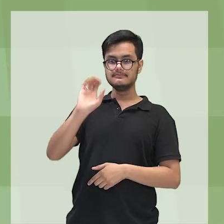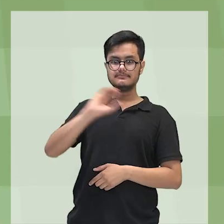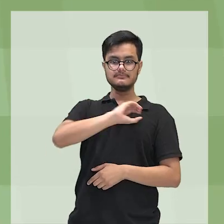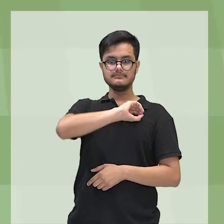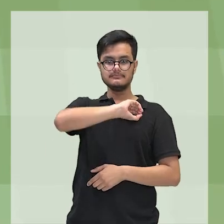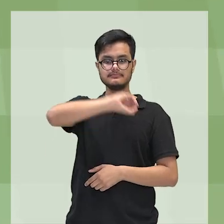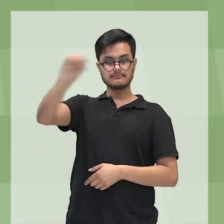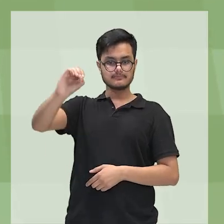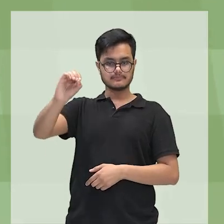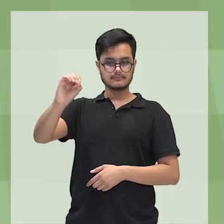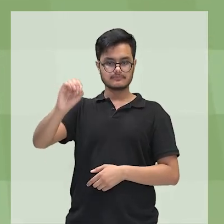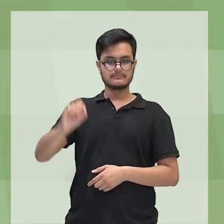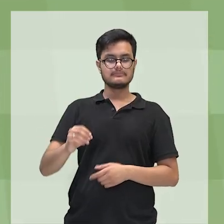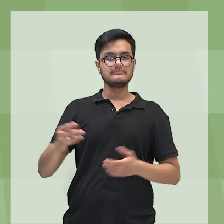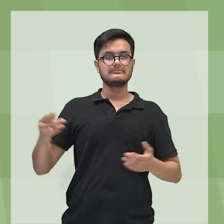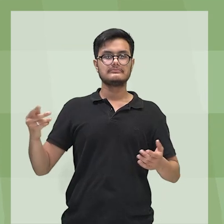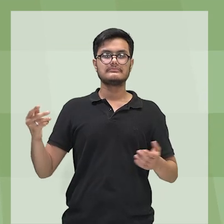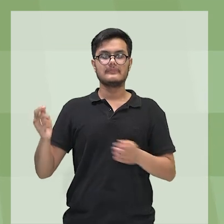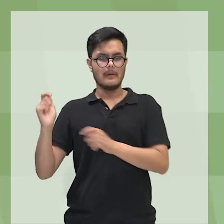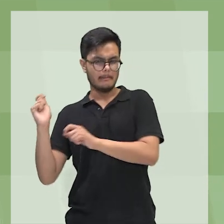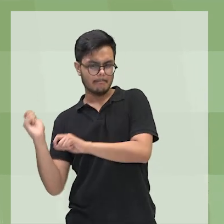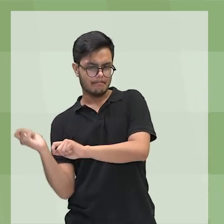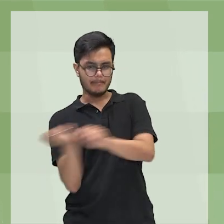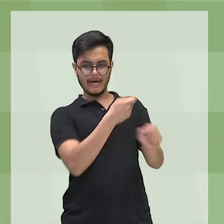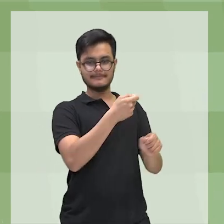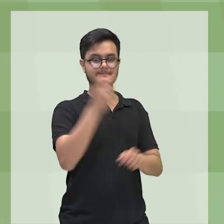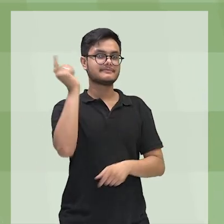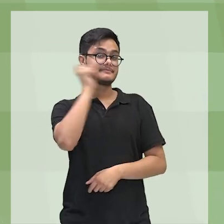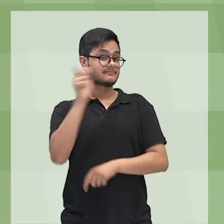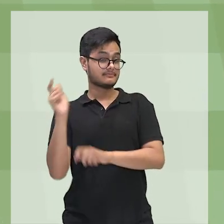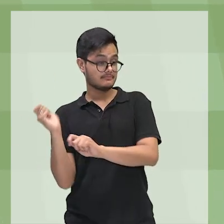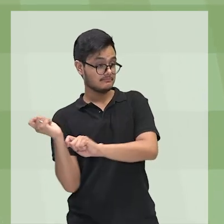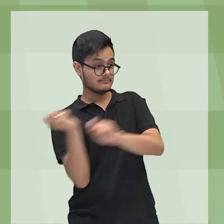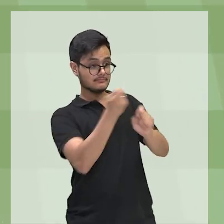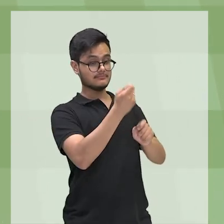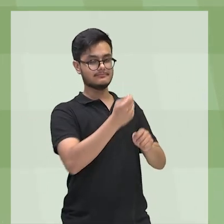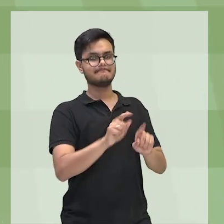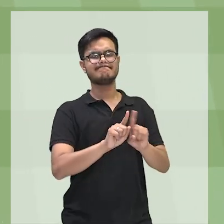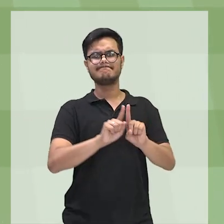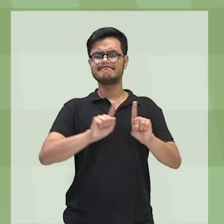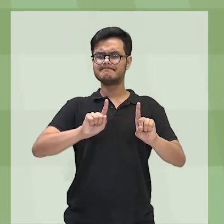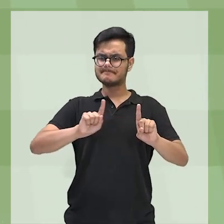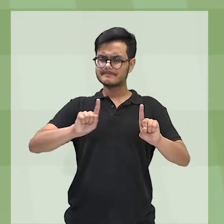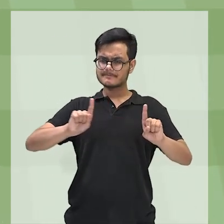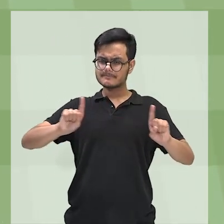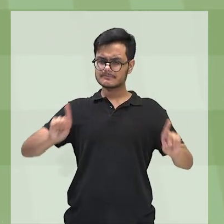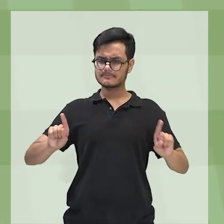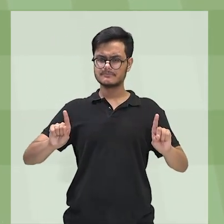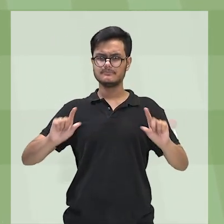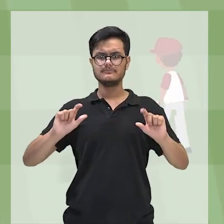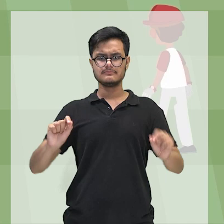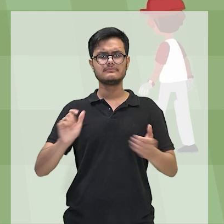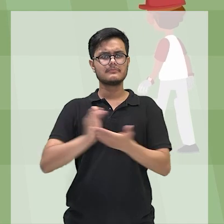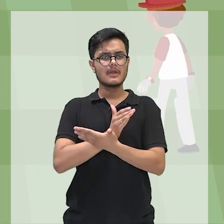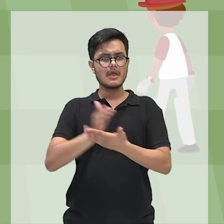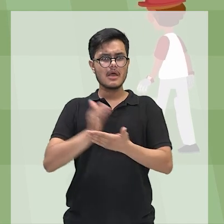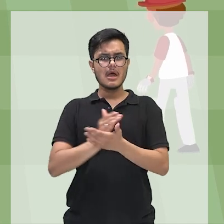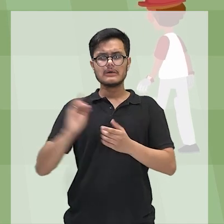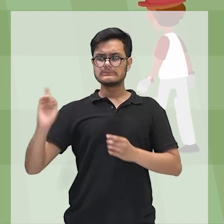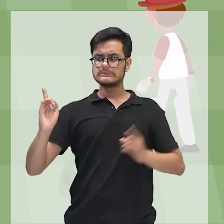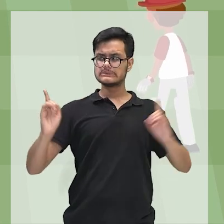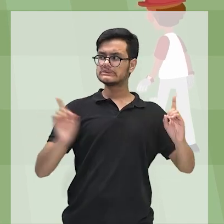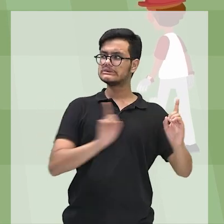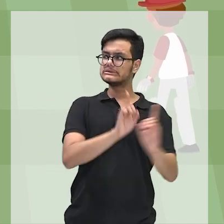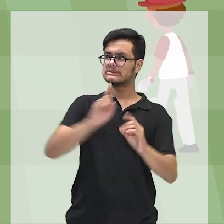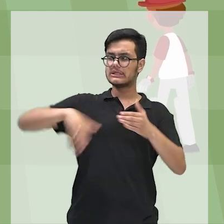a bola, o rebatedor conseguir rebater, mas um dos jogadores